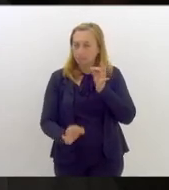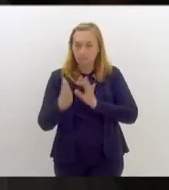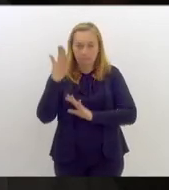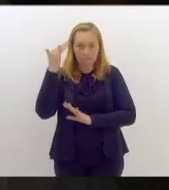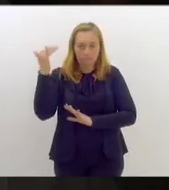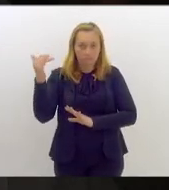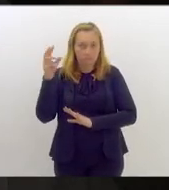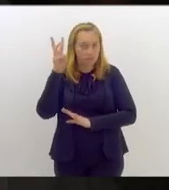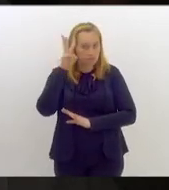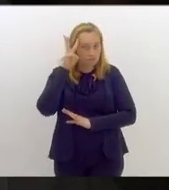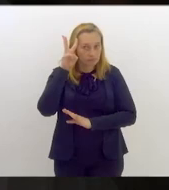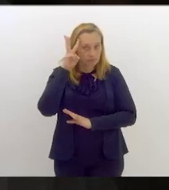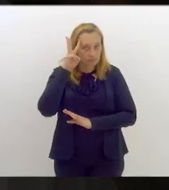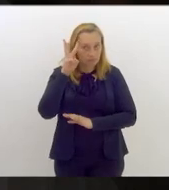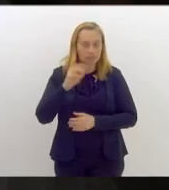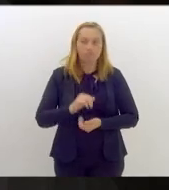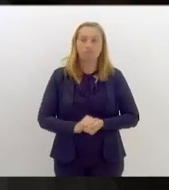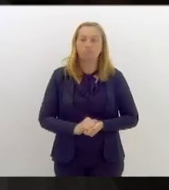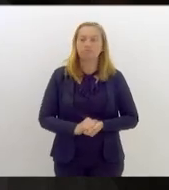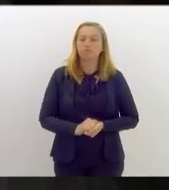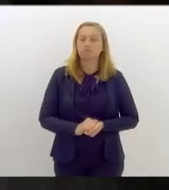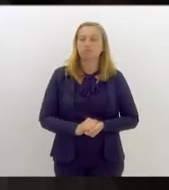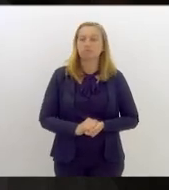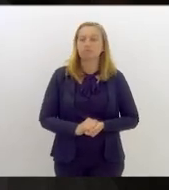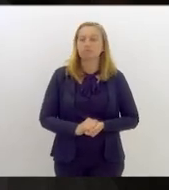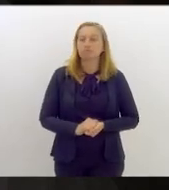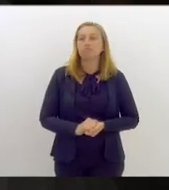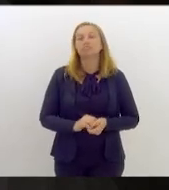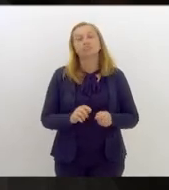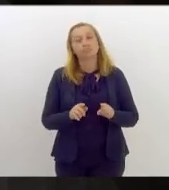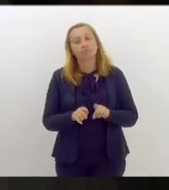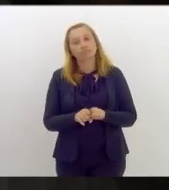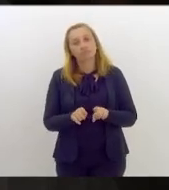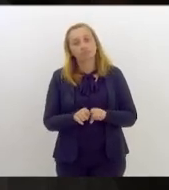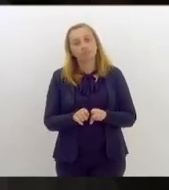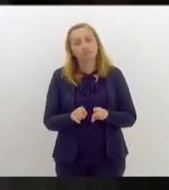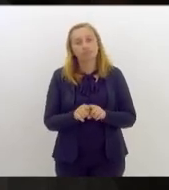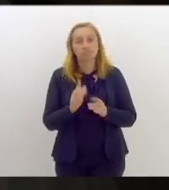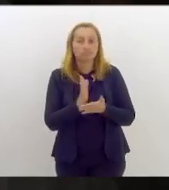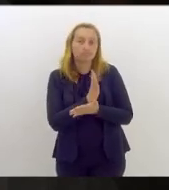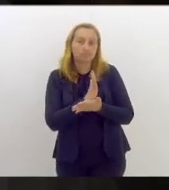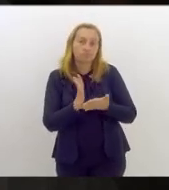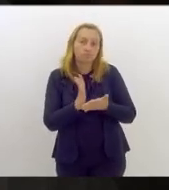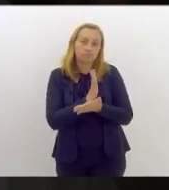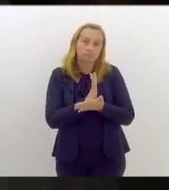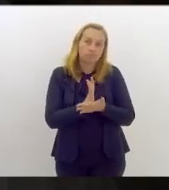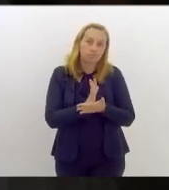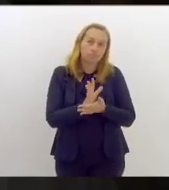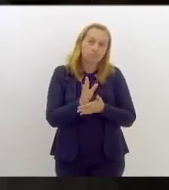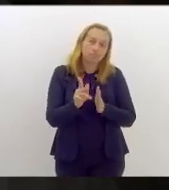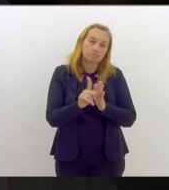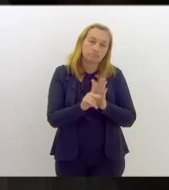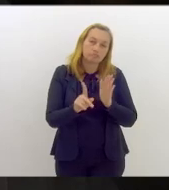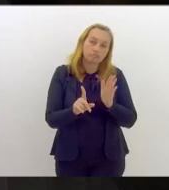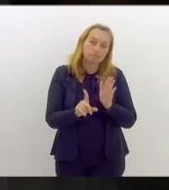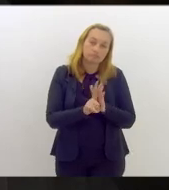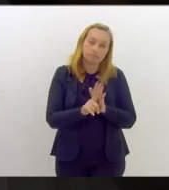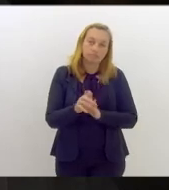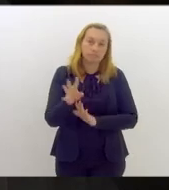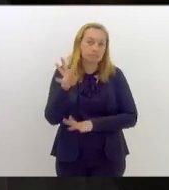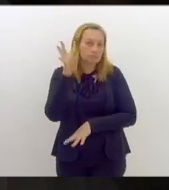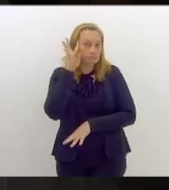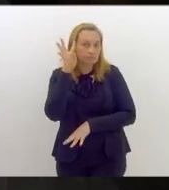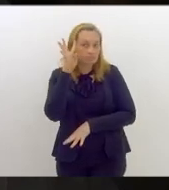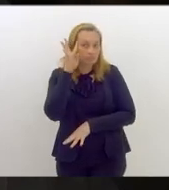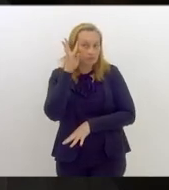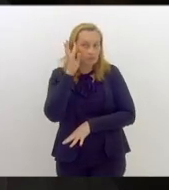na terça-feira, talvez ainda sobrando algum projeto para quarta, e